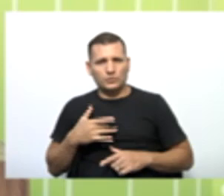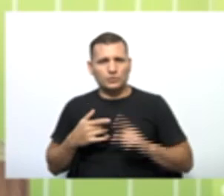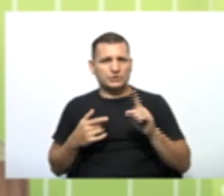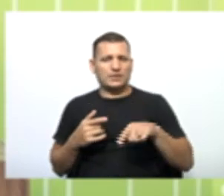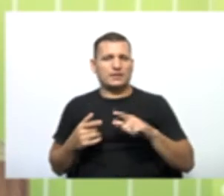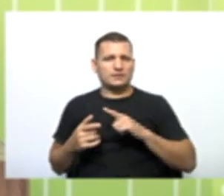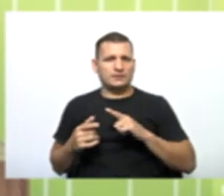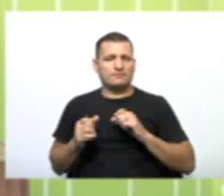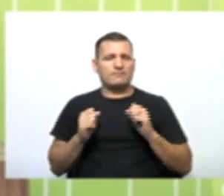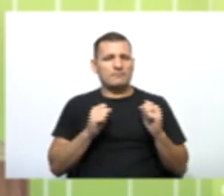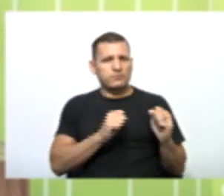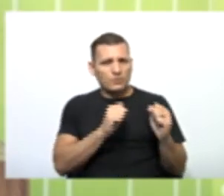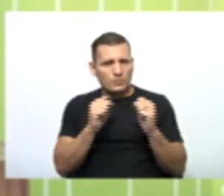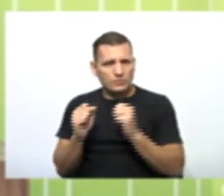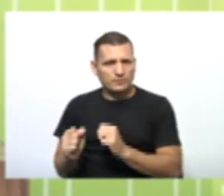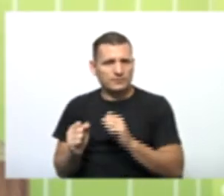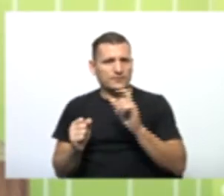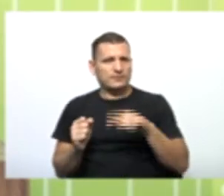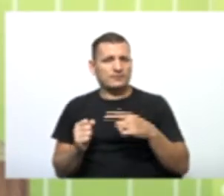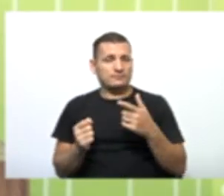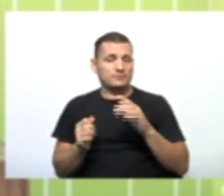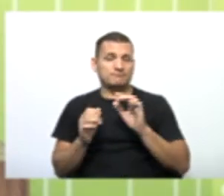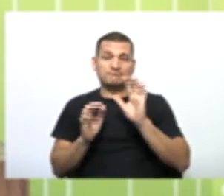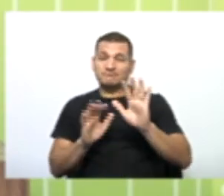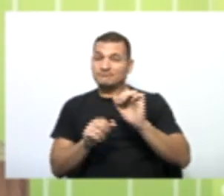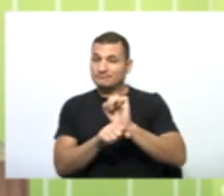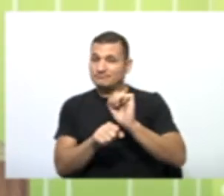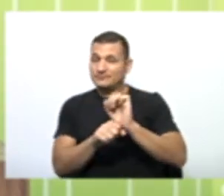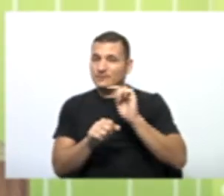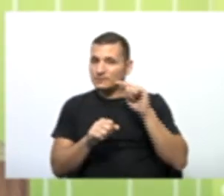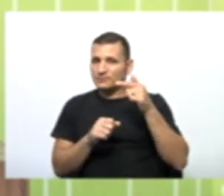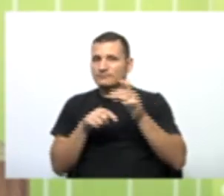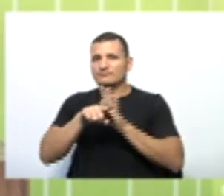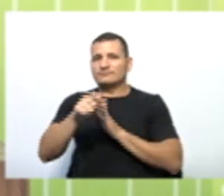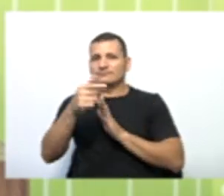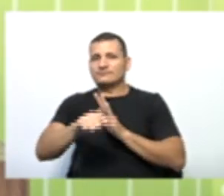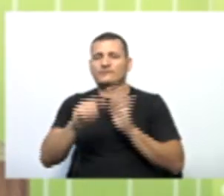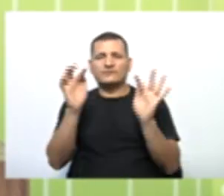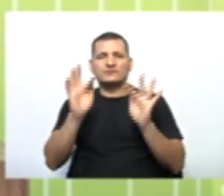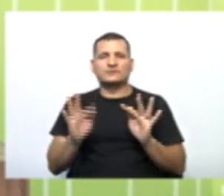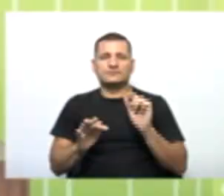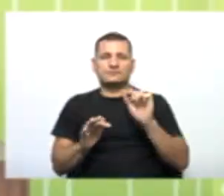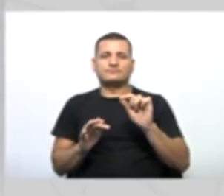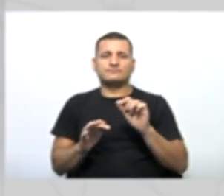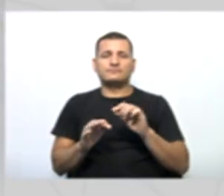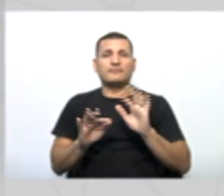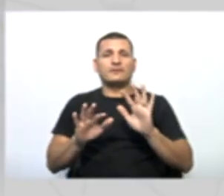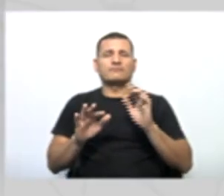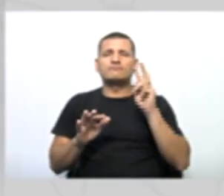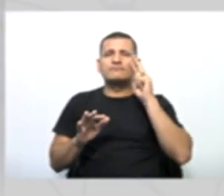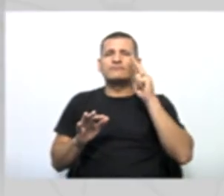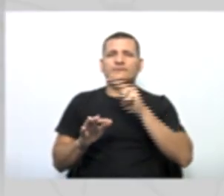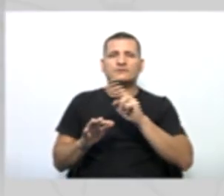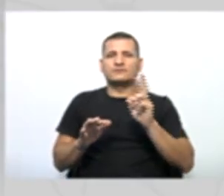daqui a pouquinho a gente vai voltar a essa pergunta do que é felicidade. Antes vamos ver quem é que foi